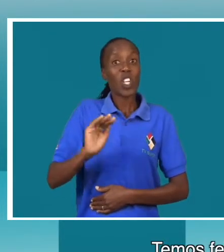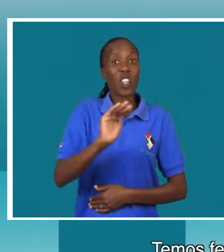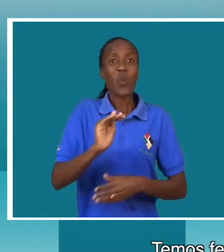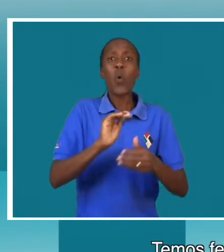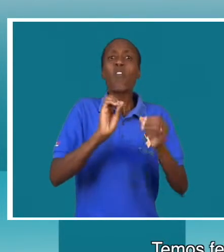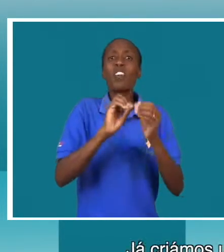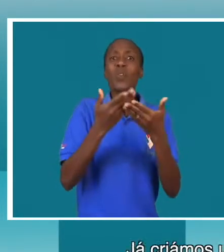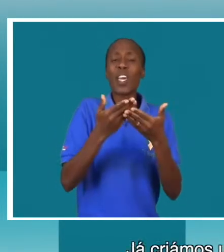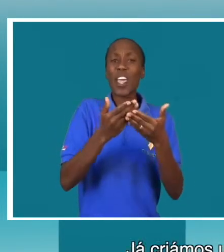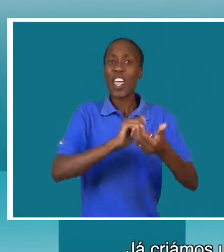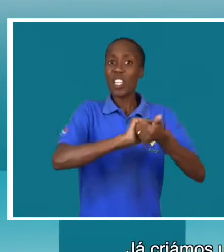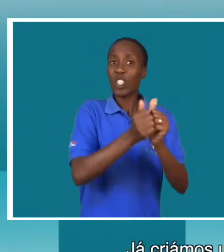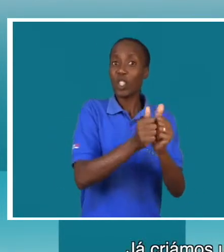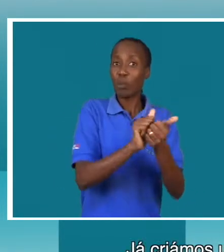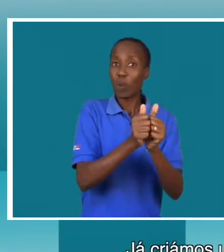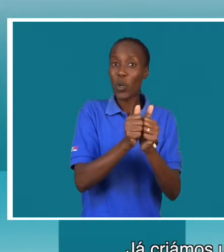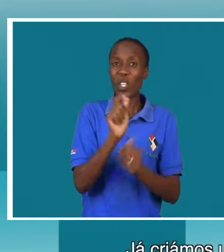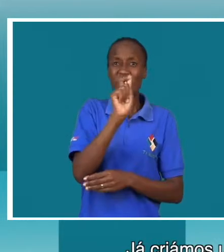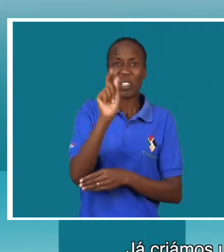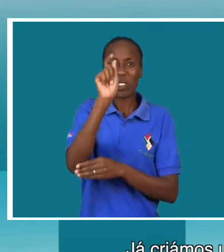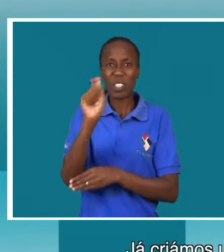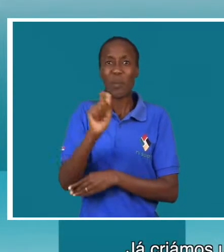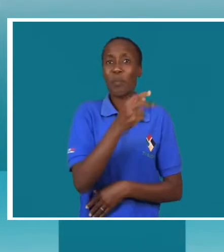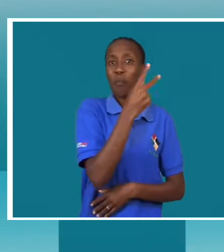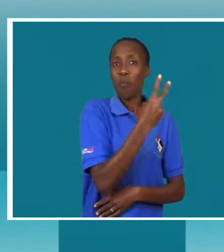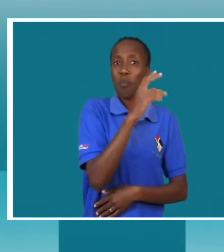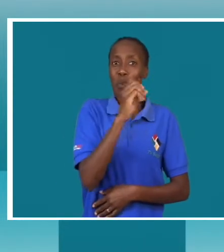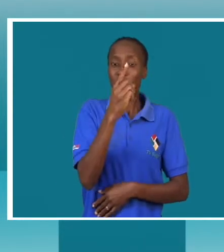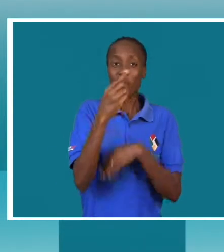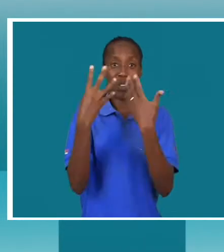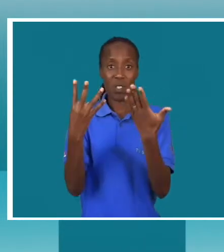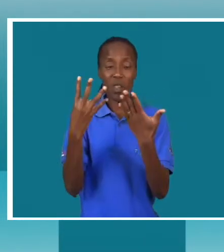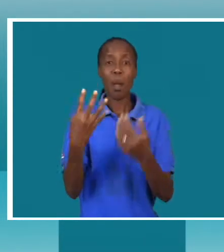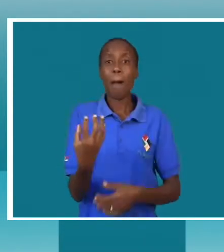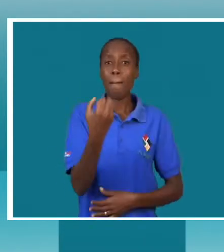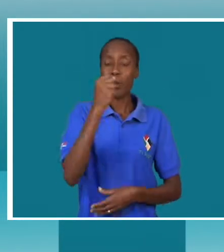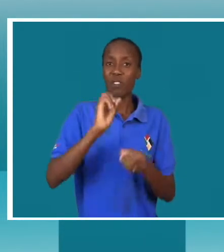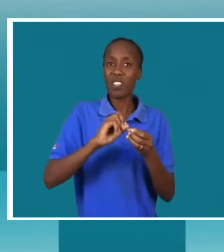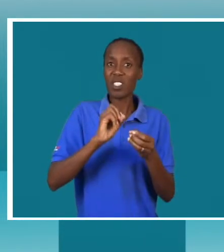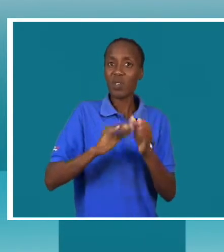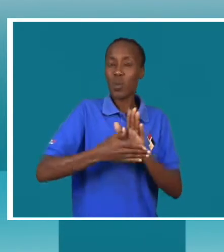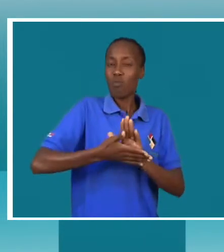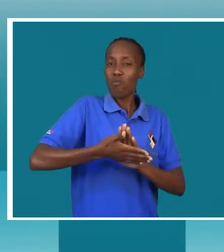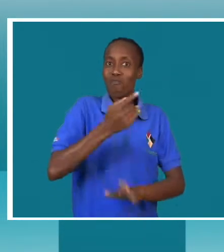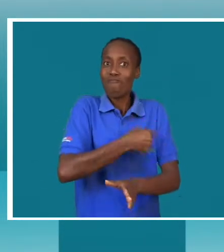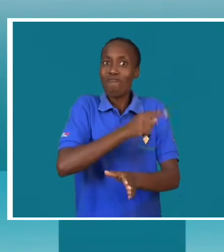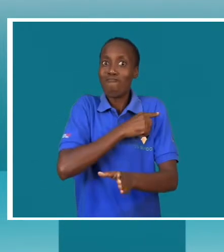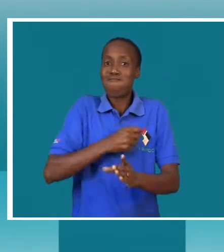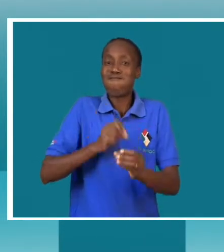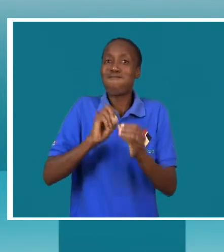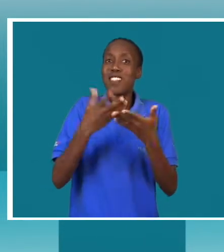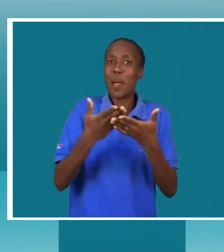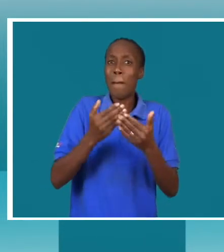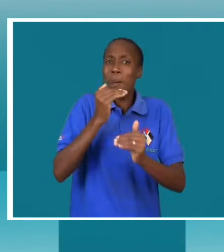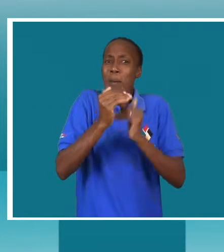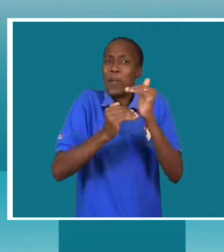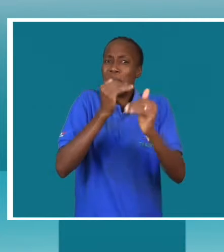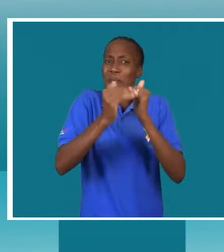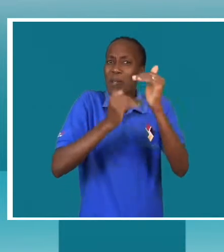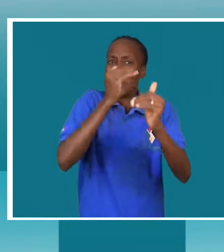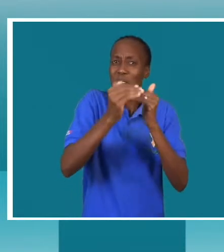em alguns distritos. Já abrimos um núcleo desportivo no distrito de Banduz. Assim, para 2019, temos que já dar no